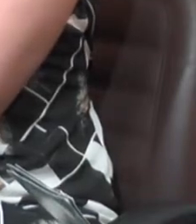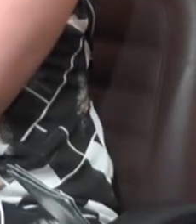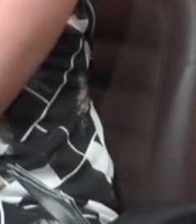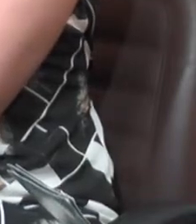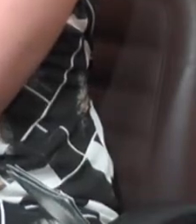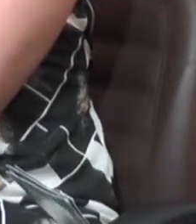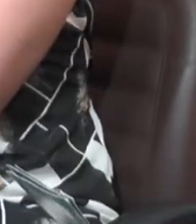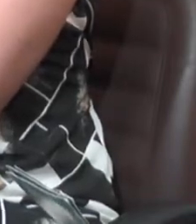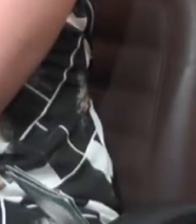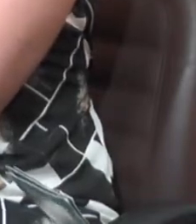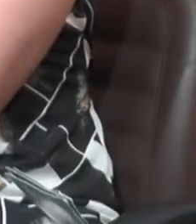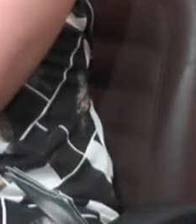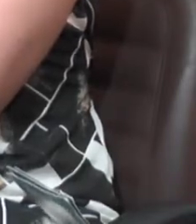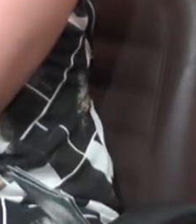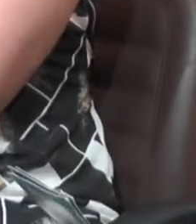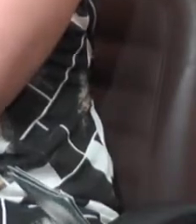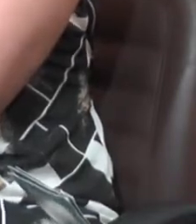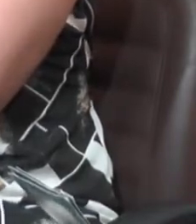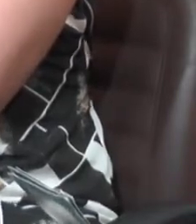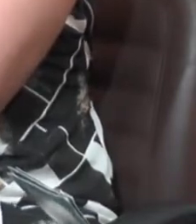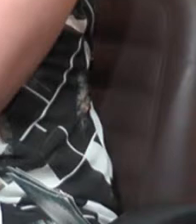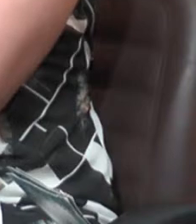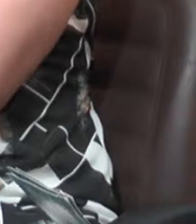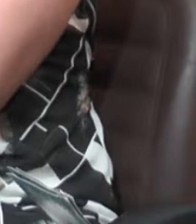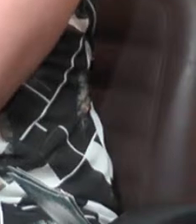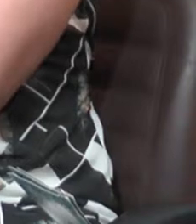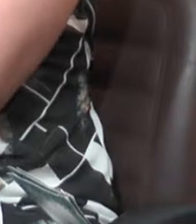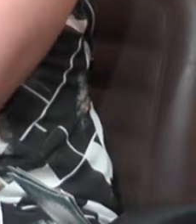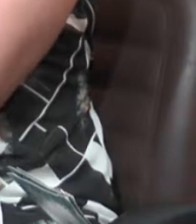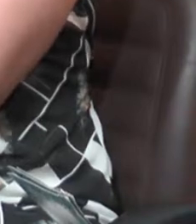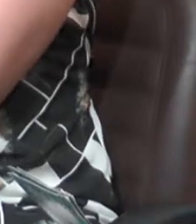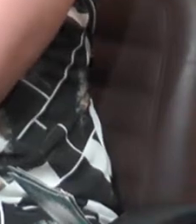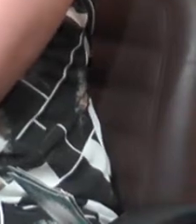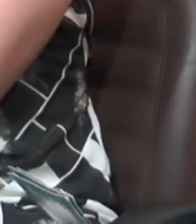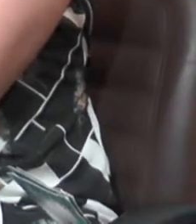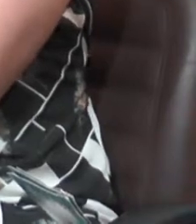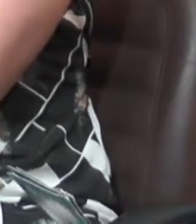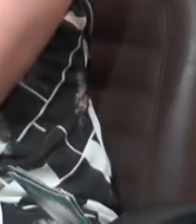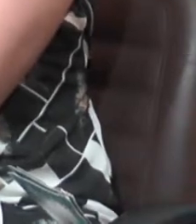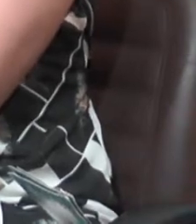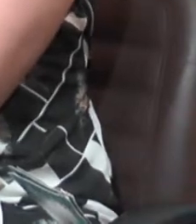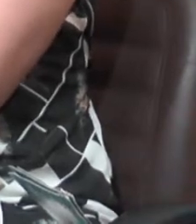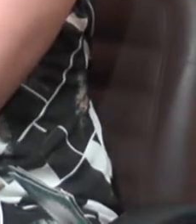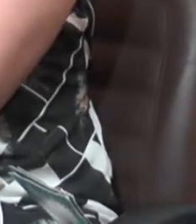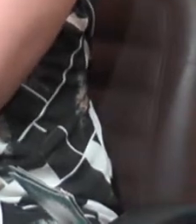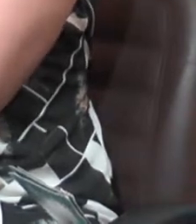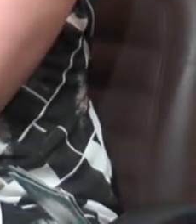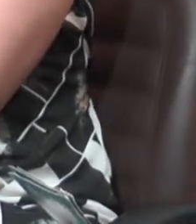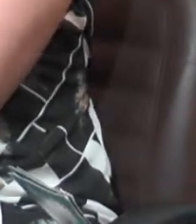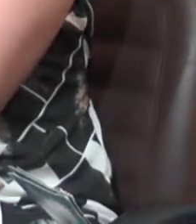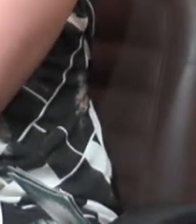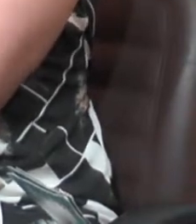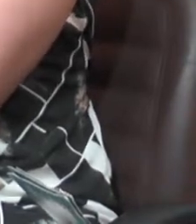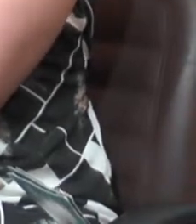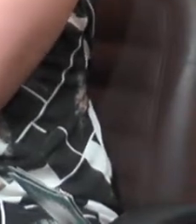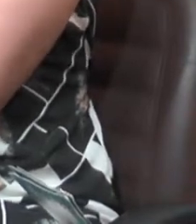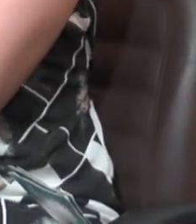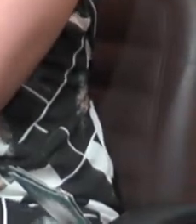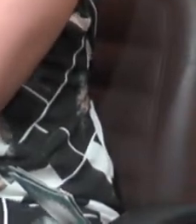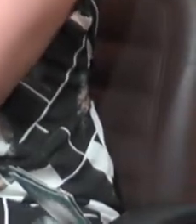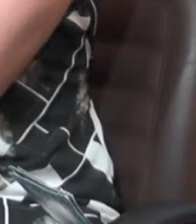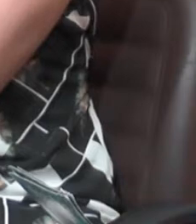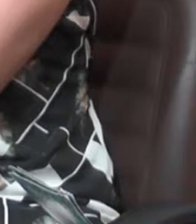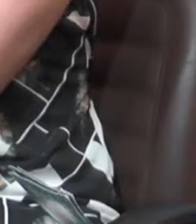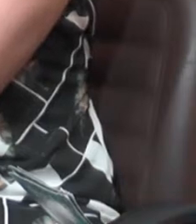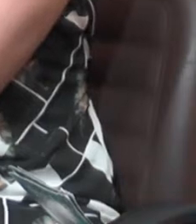do professor, às vezes ele não tem paciência, fala muito rápido, tem 30 alunos dentro de uma sala de aula, então é muito difícil para que eu preste